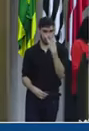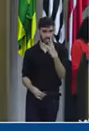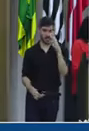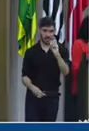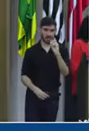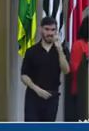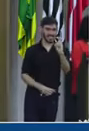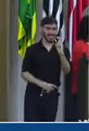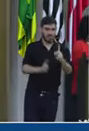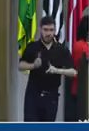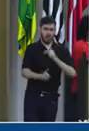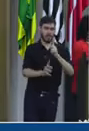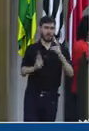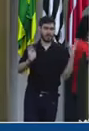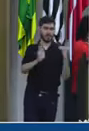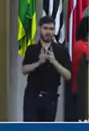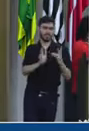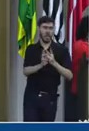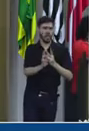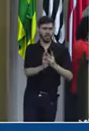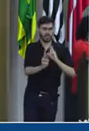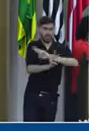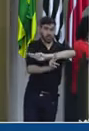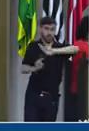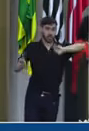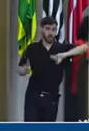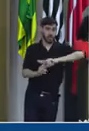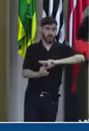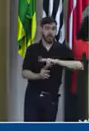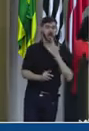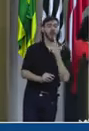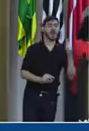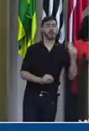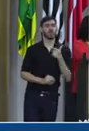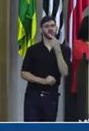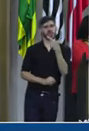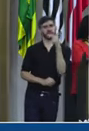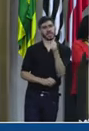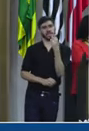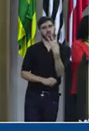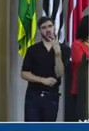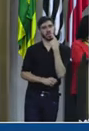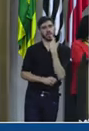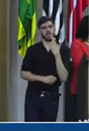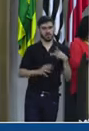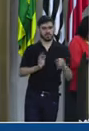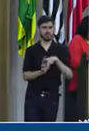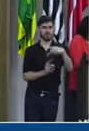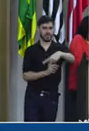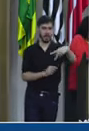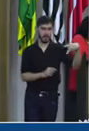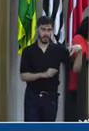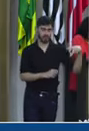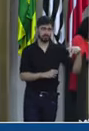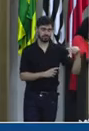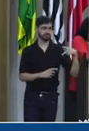305 povos indígenas diferentes que falam 274 línguas.